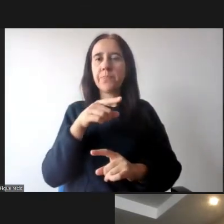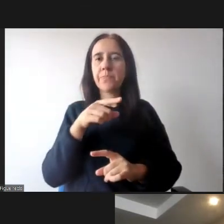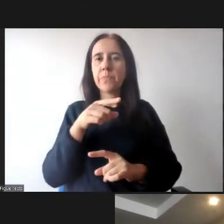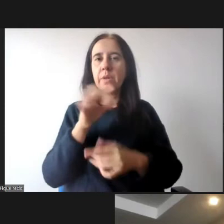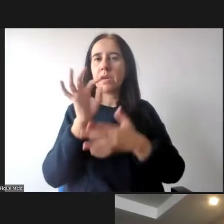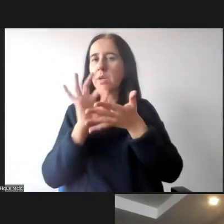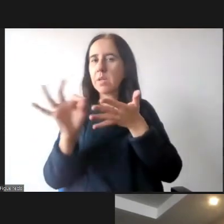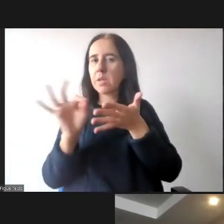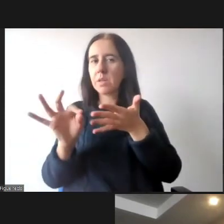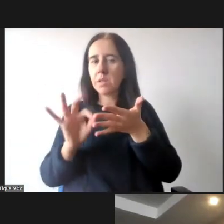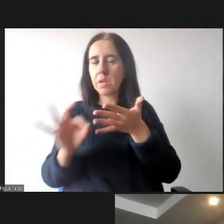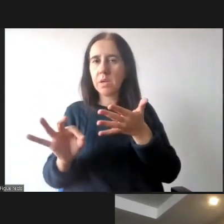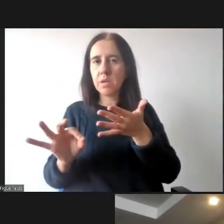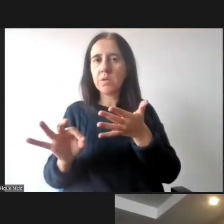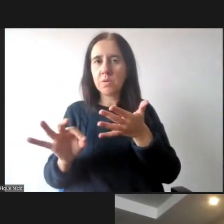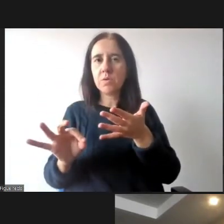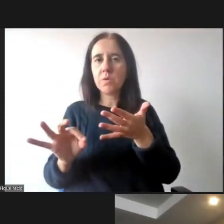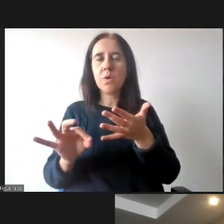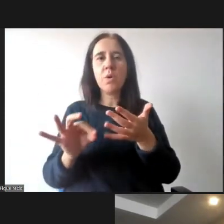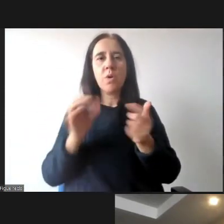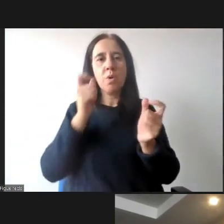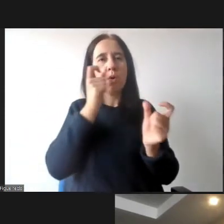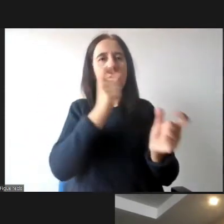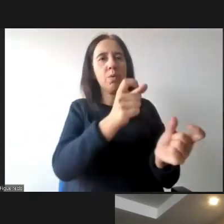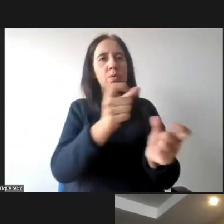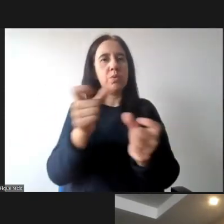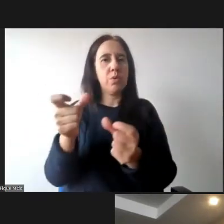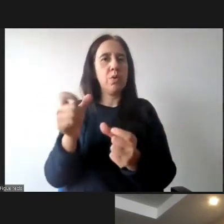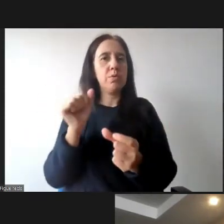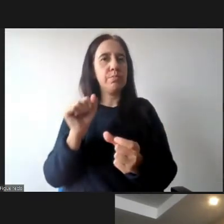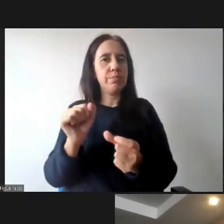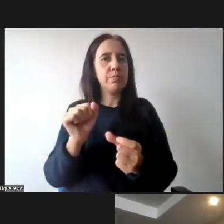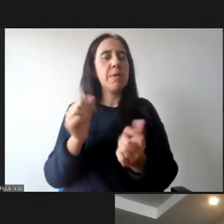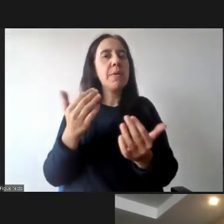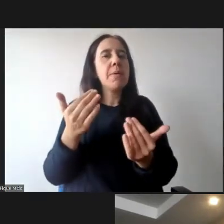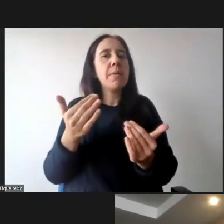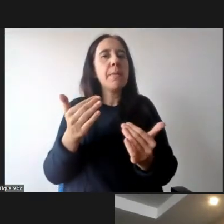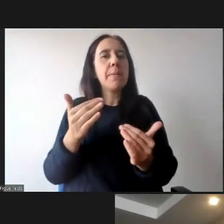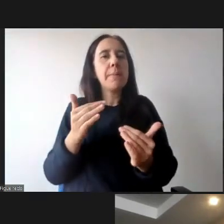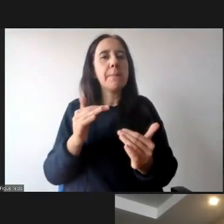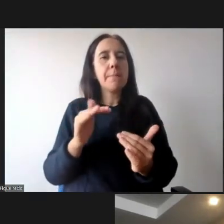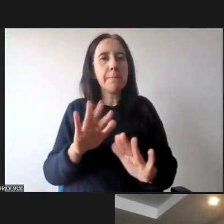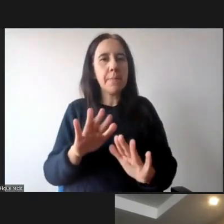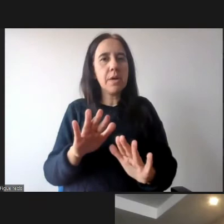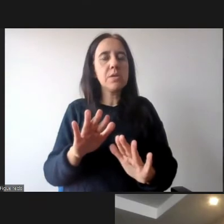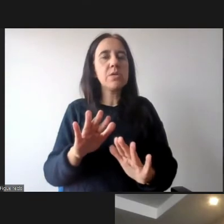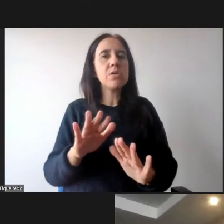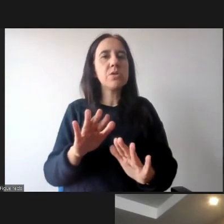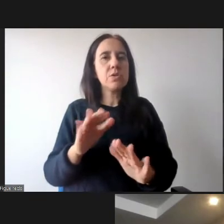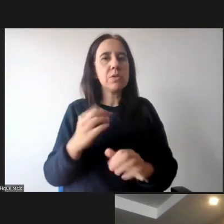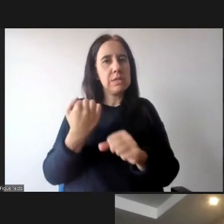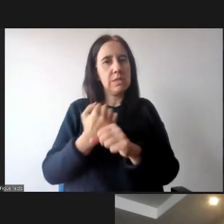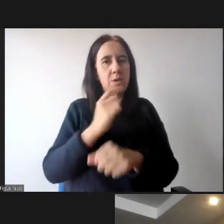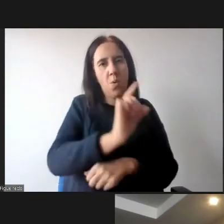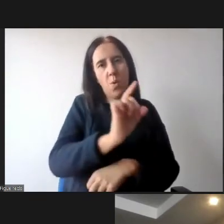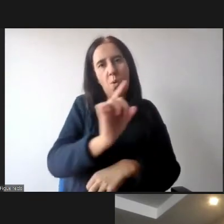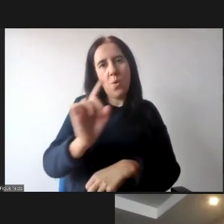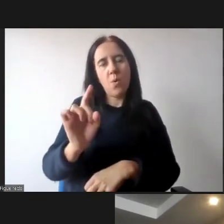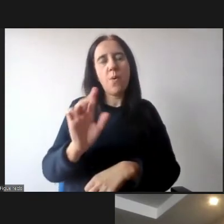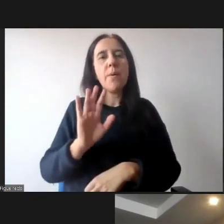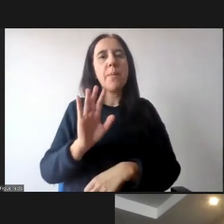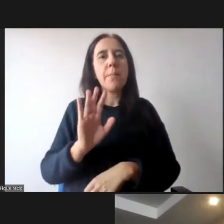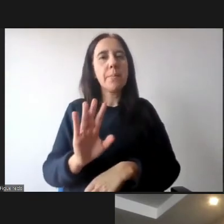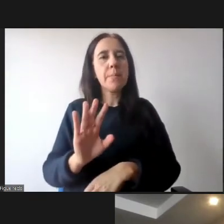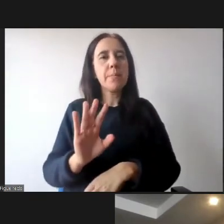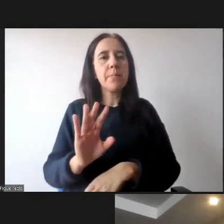ao serviço dos órgãos de controlo, mas haverá aqui naturalmente